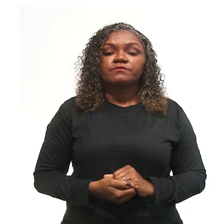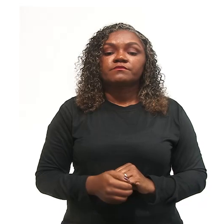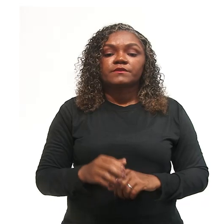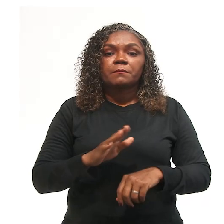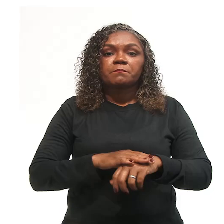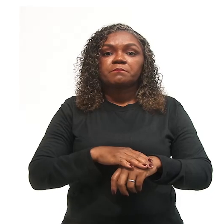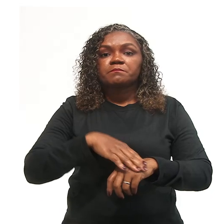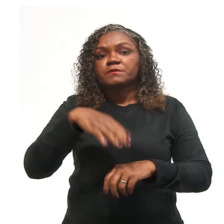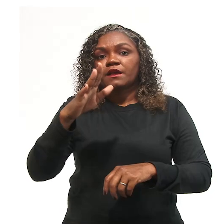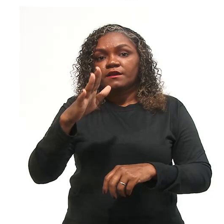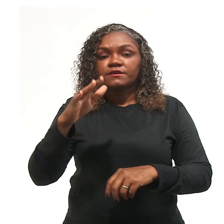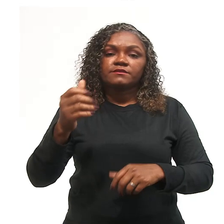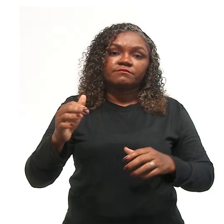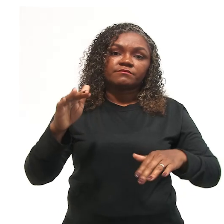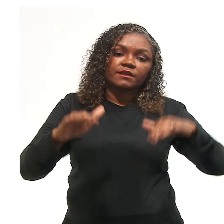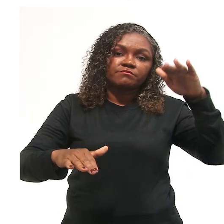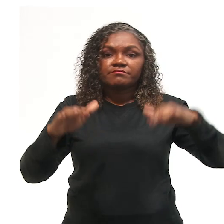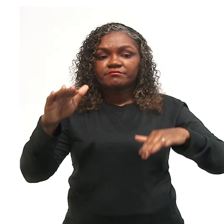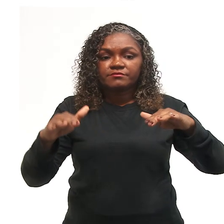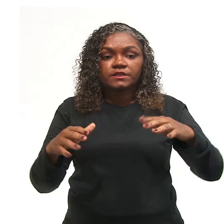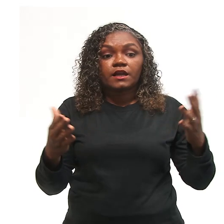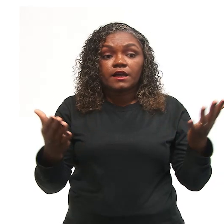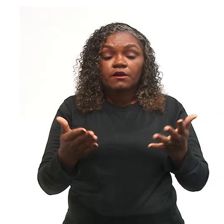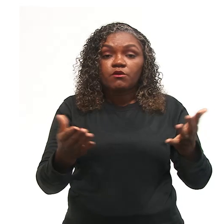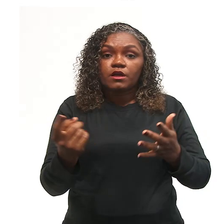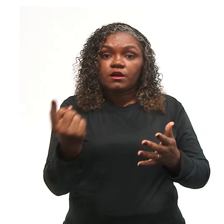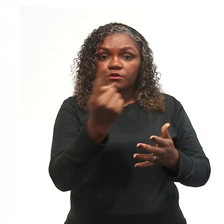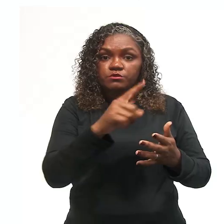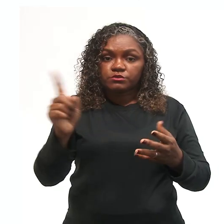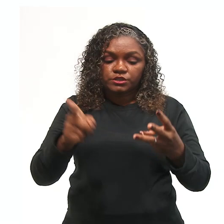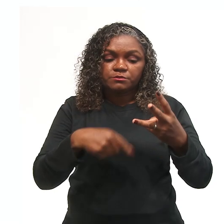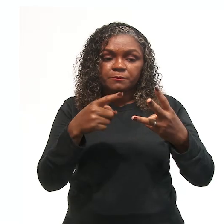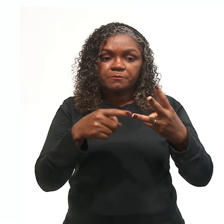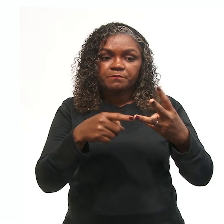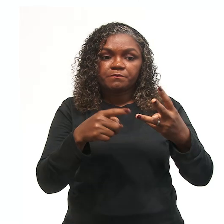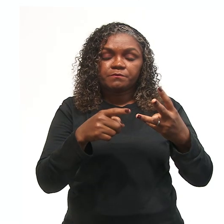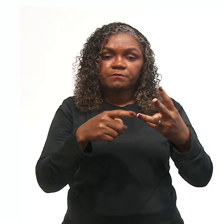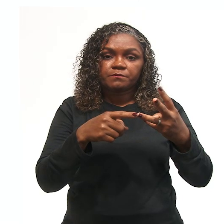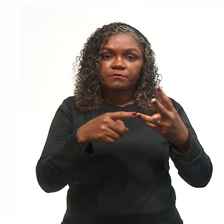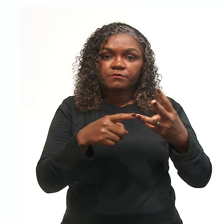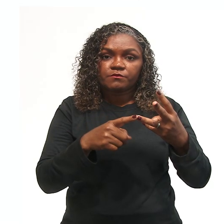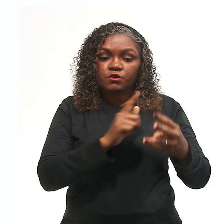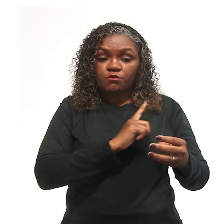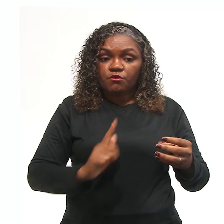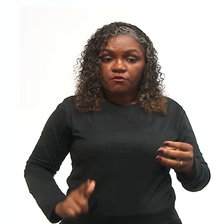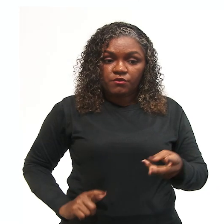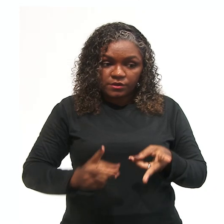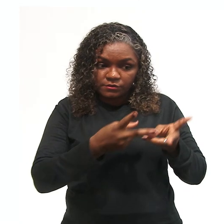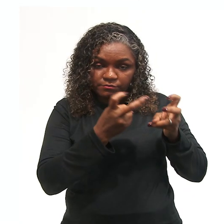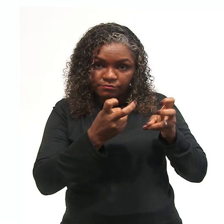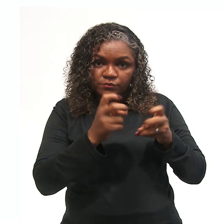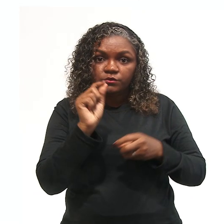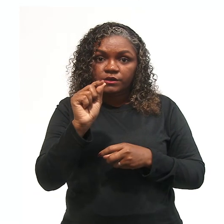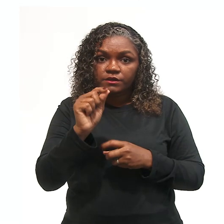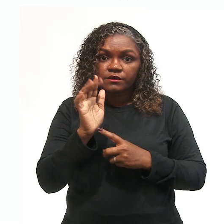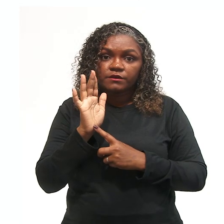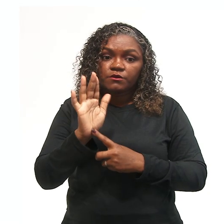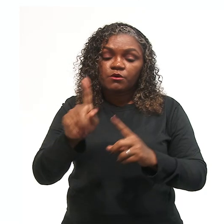classes de rendas mais altas. E aí a última função orçamentária é onde o governo visa